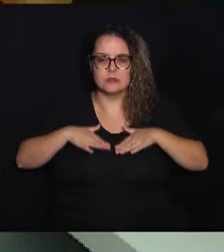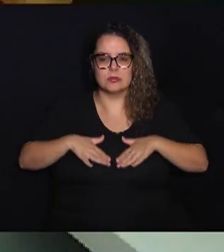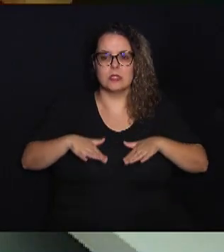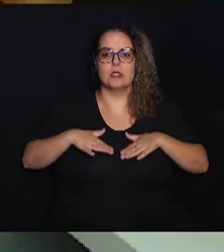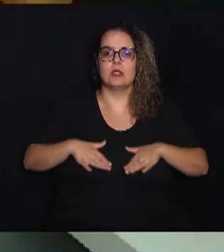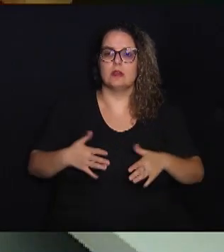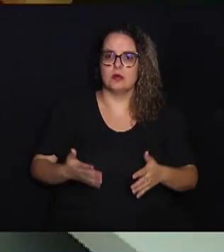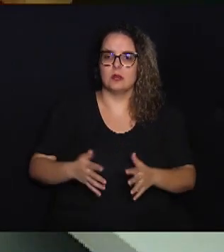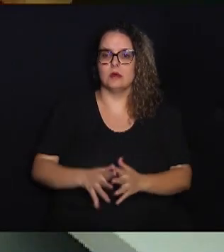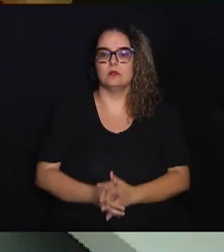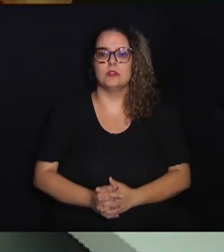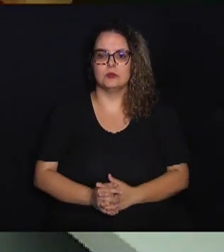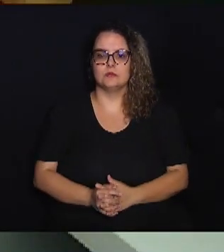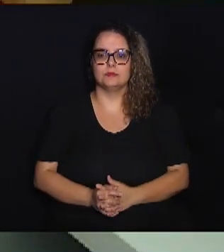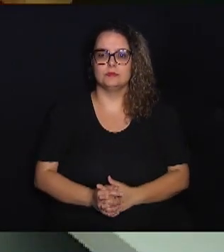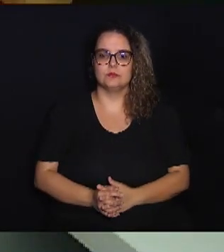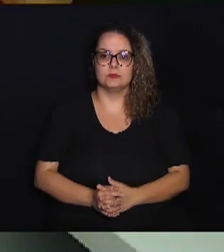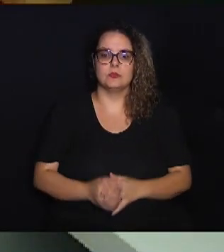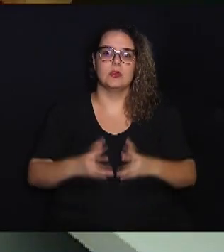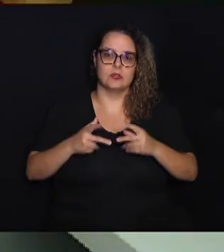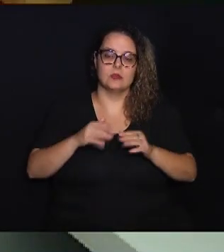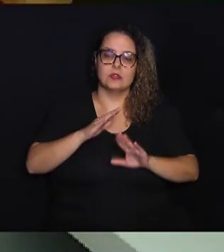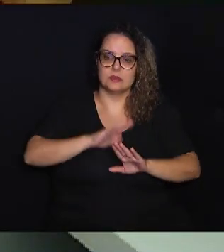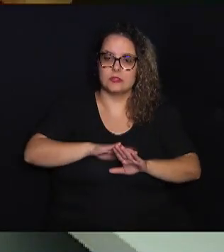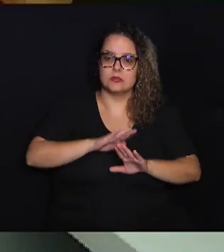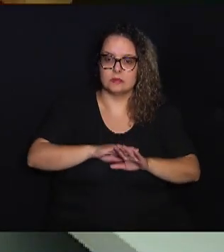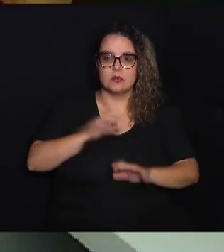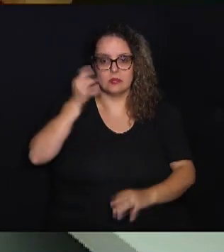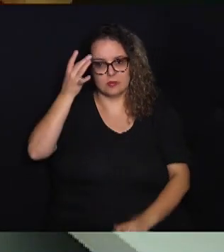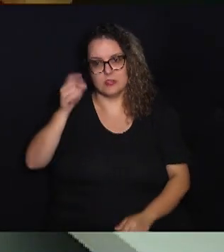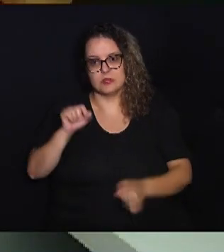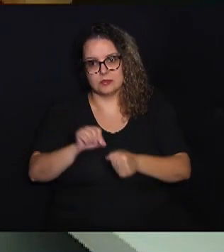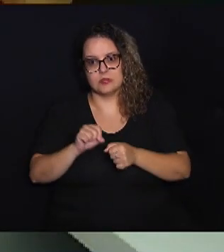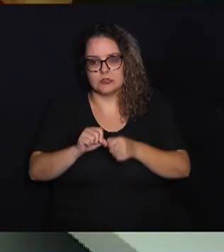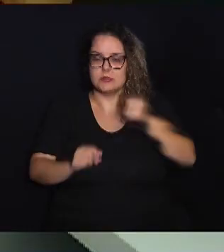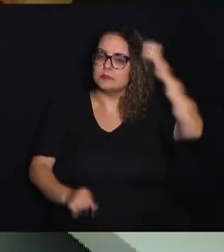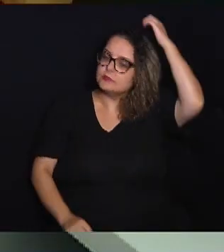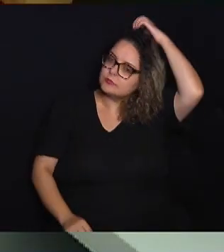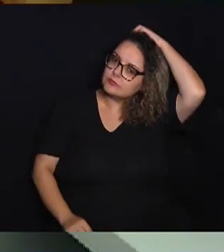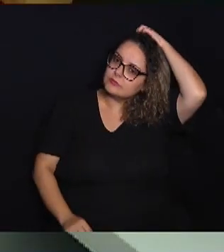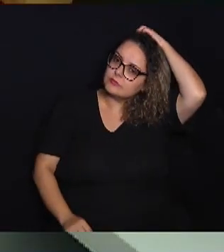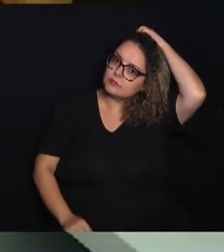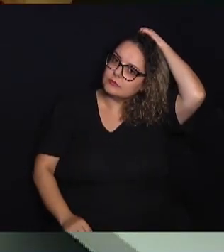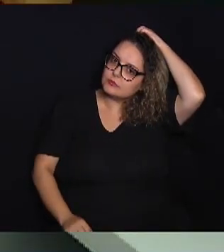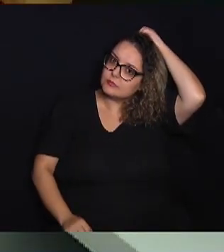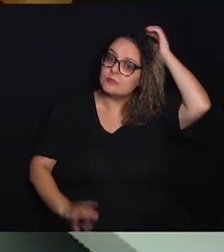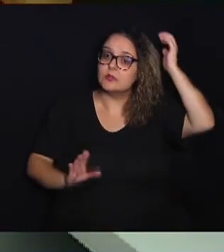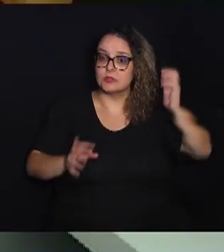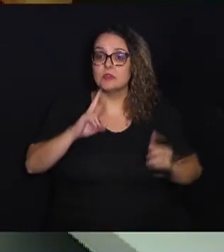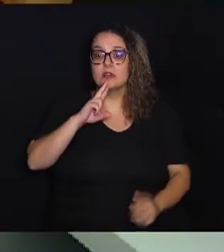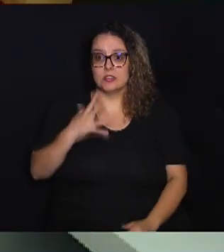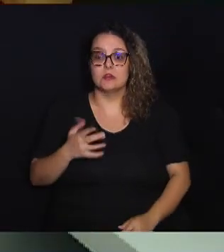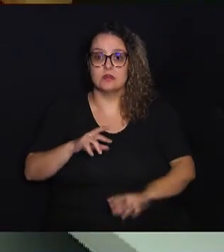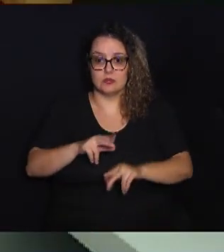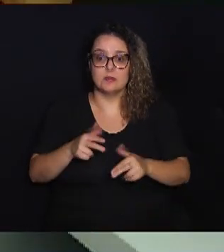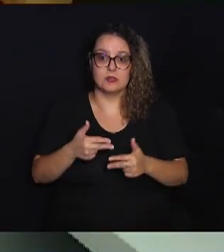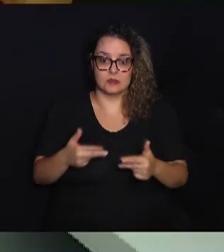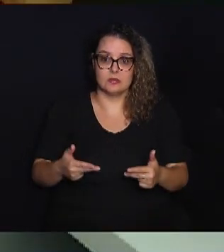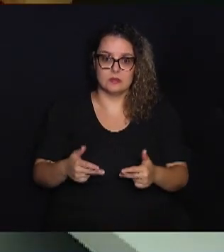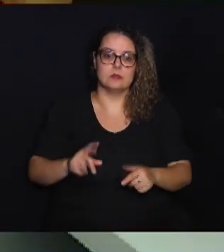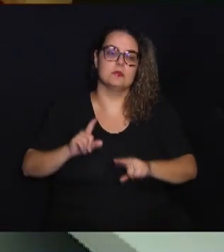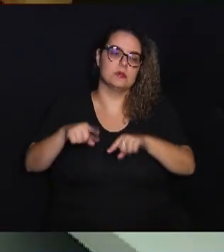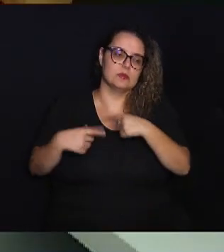né? Então, tem todas essas medidas que são fáceis de fazer. E isso já resolve muita coisa. E para as outras coisas,